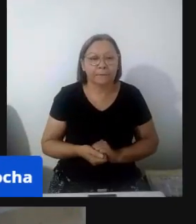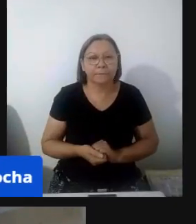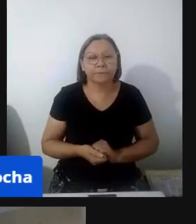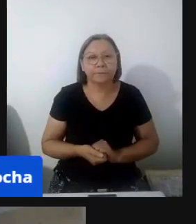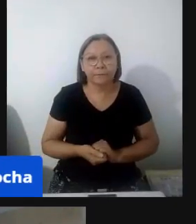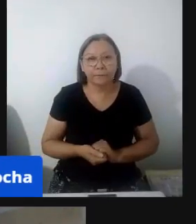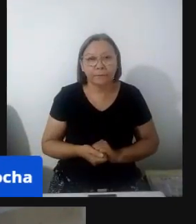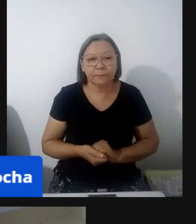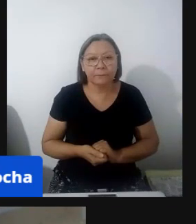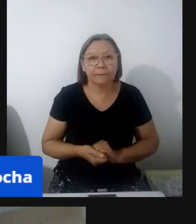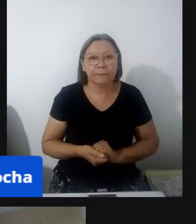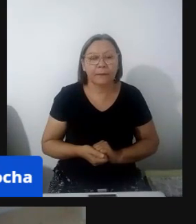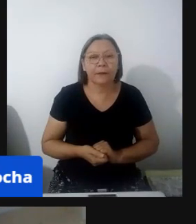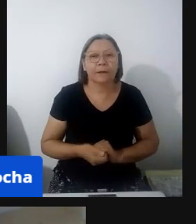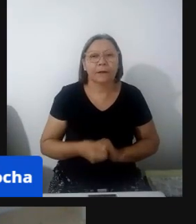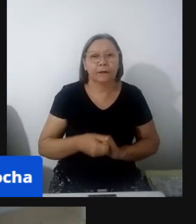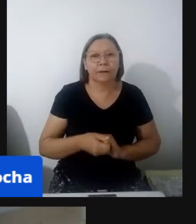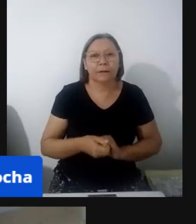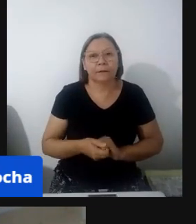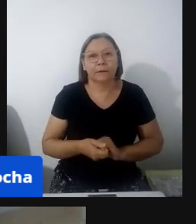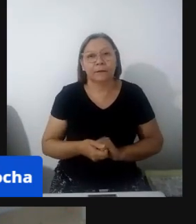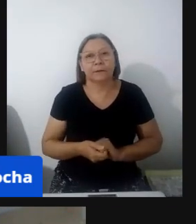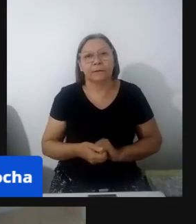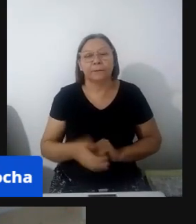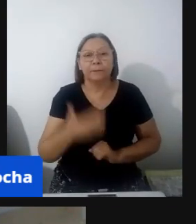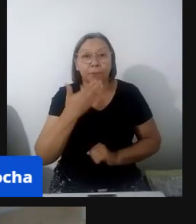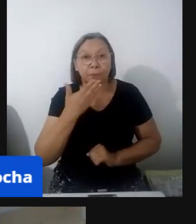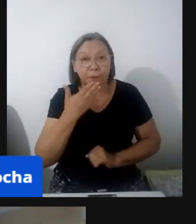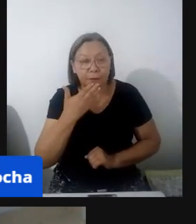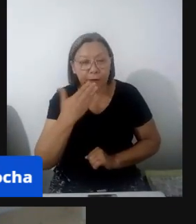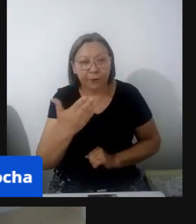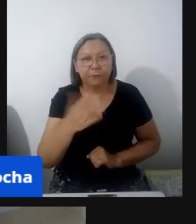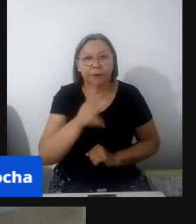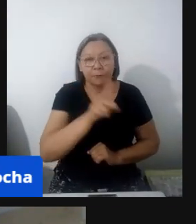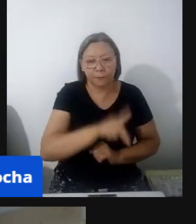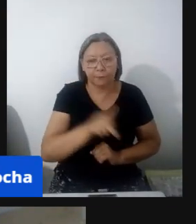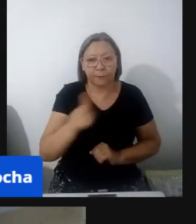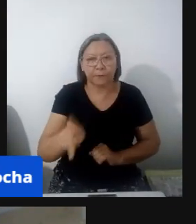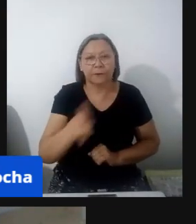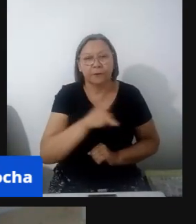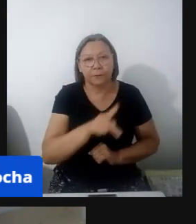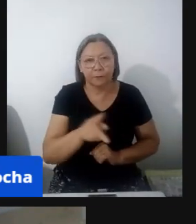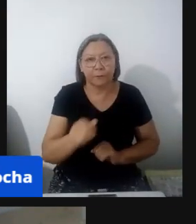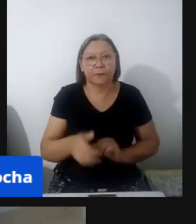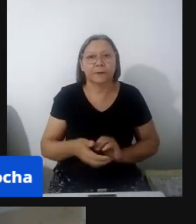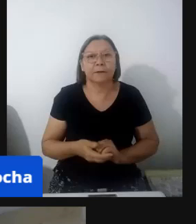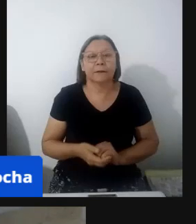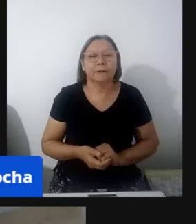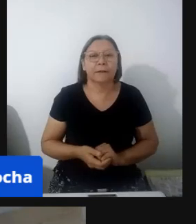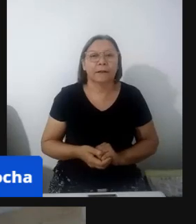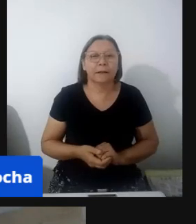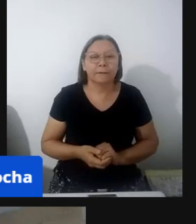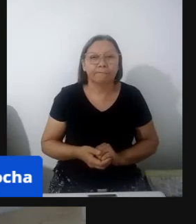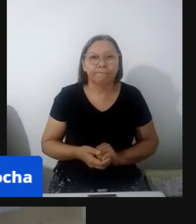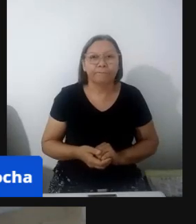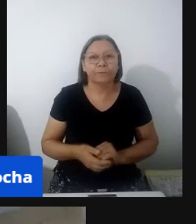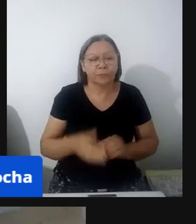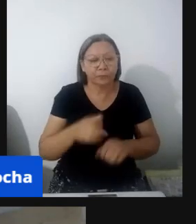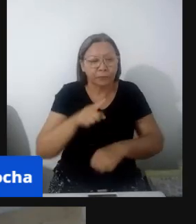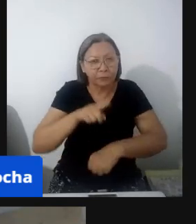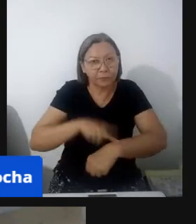E aos professores, pedimos assim para vocês, assim, encarecidamente, né, que na medida do possível